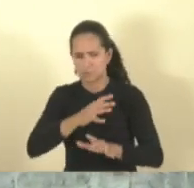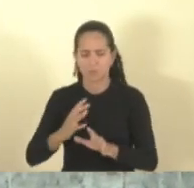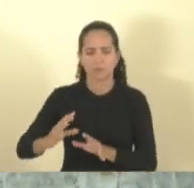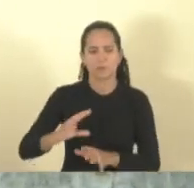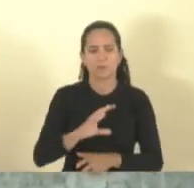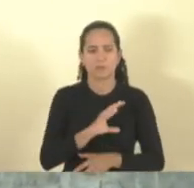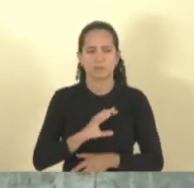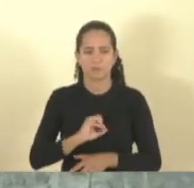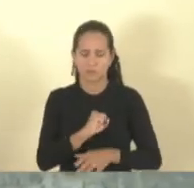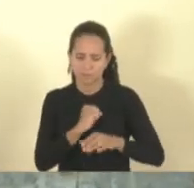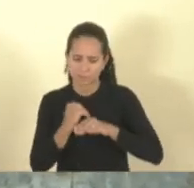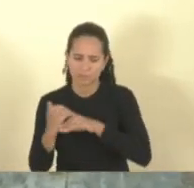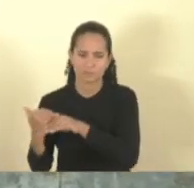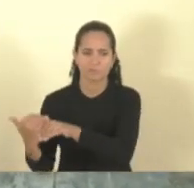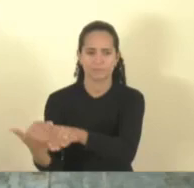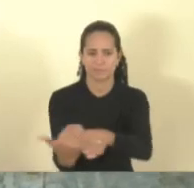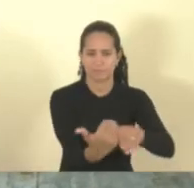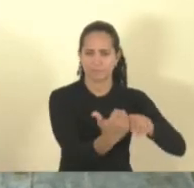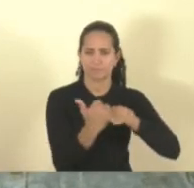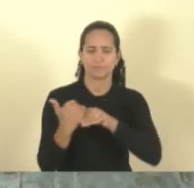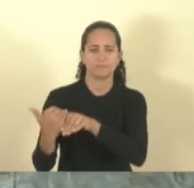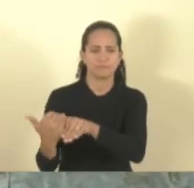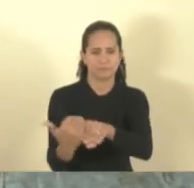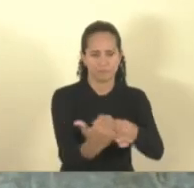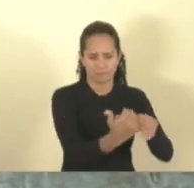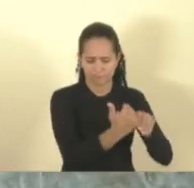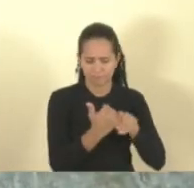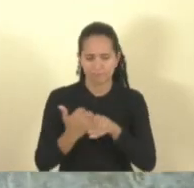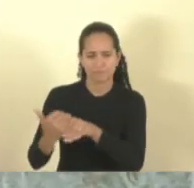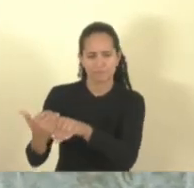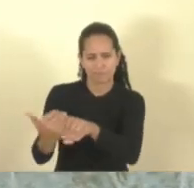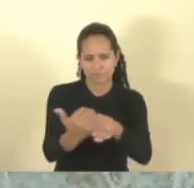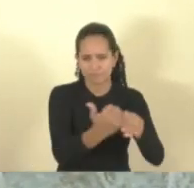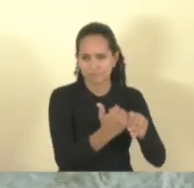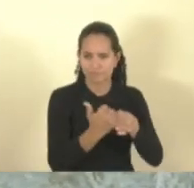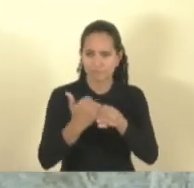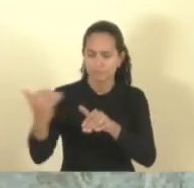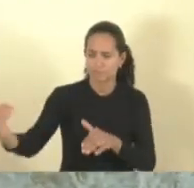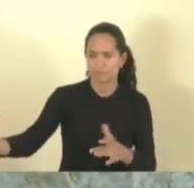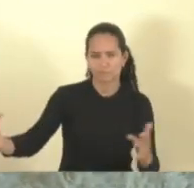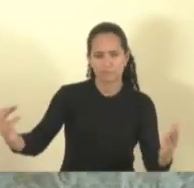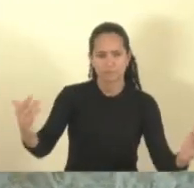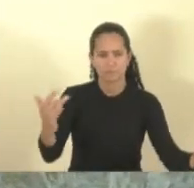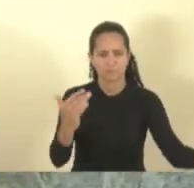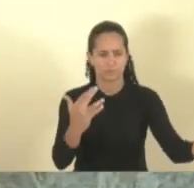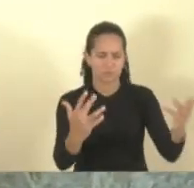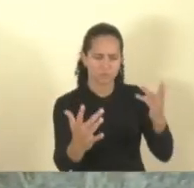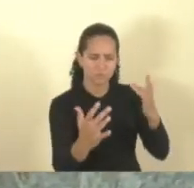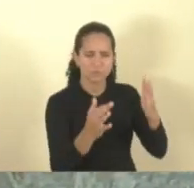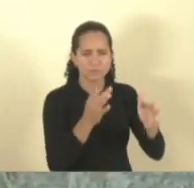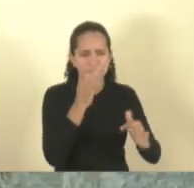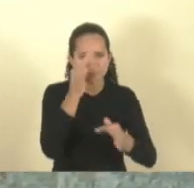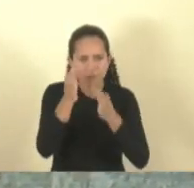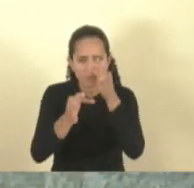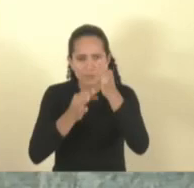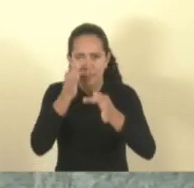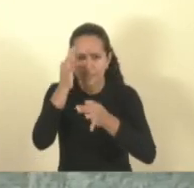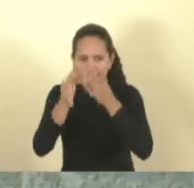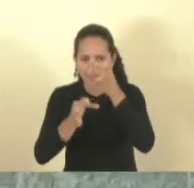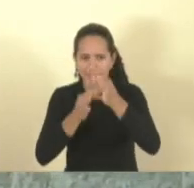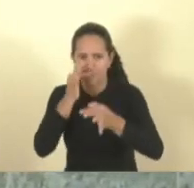amor e de harmonia. Venham louros, coroas, venham